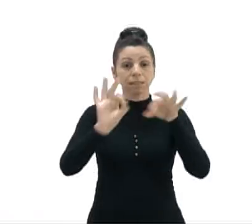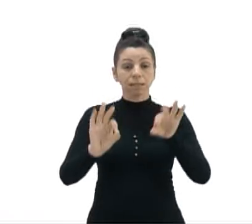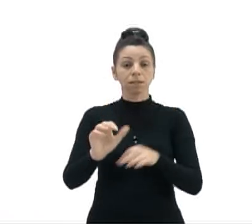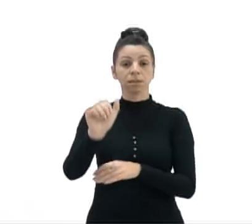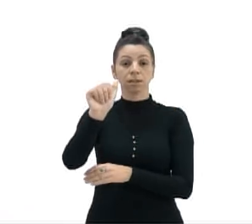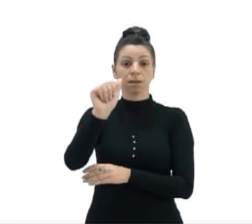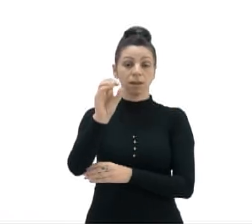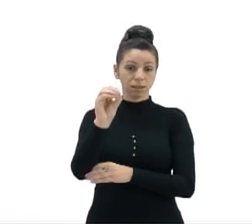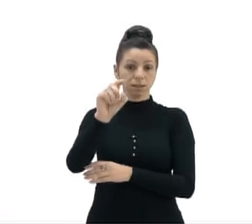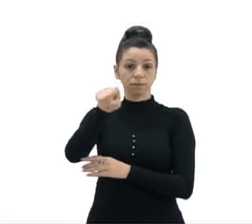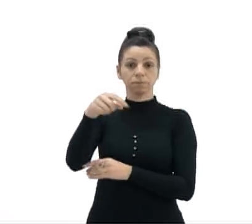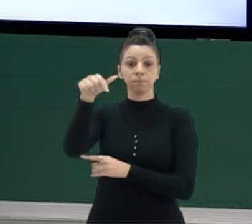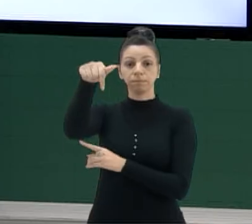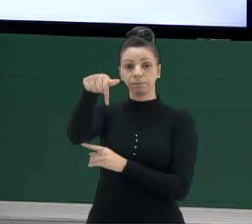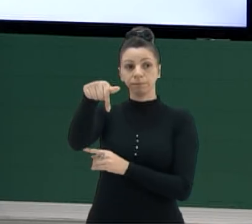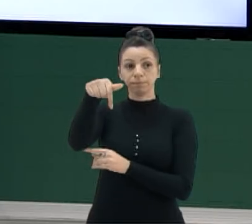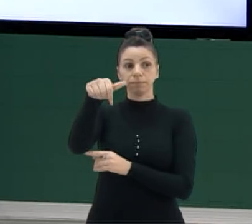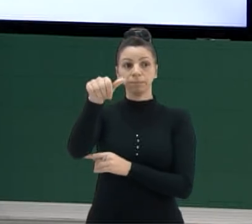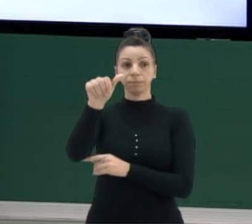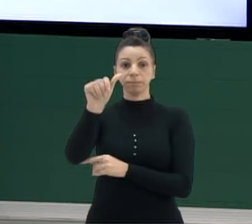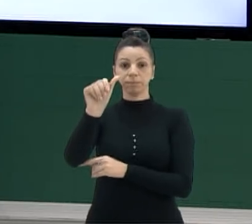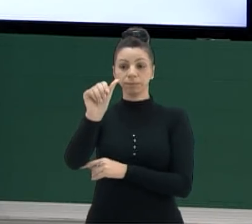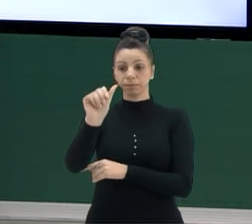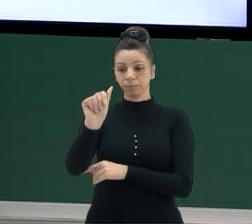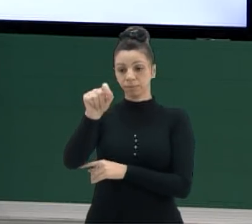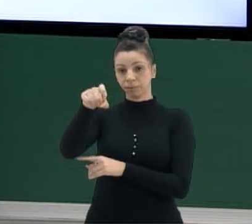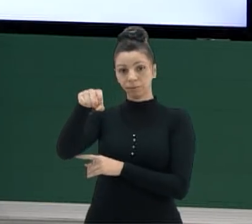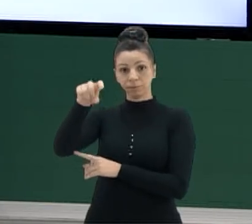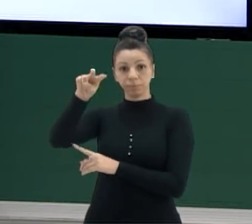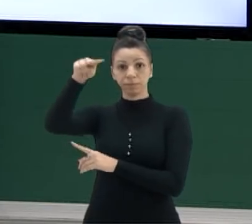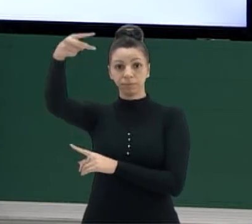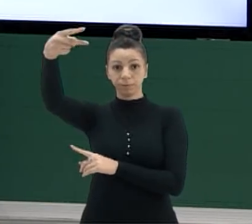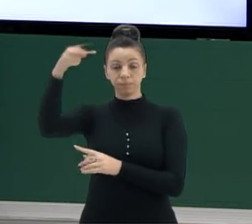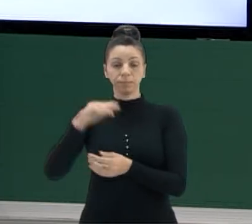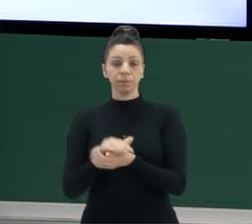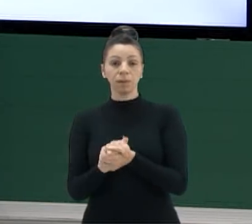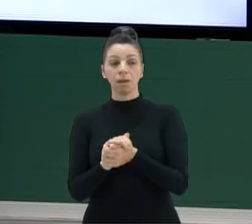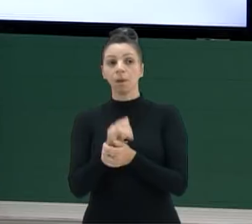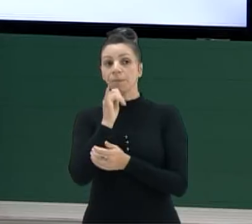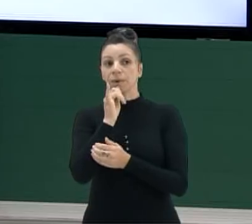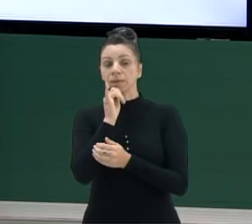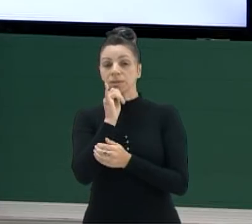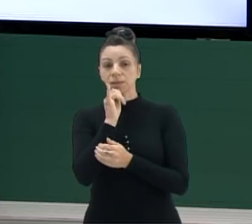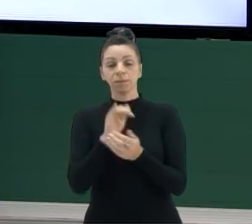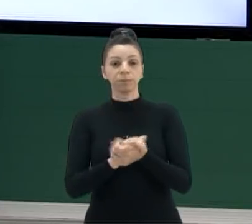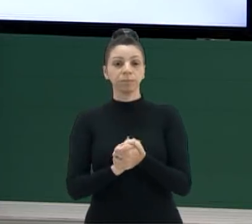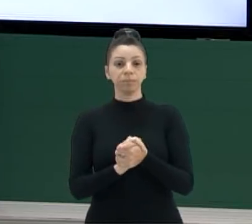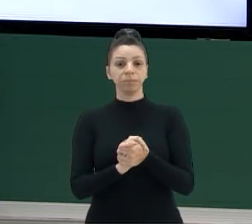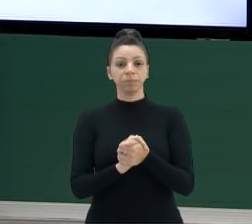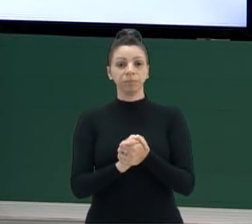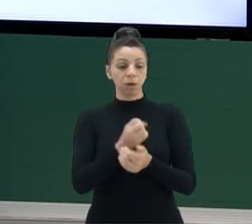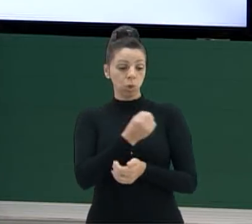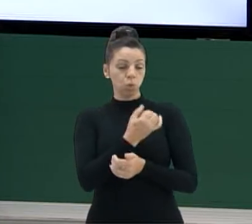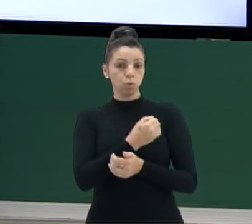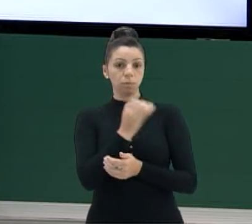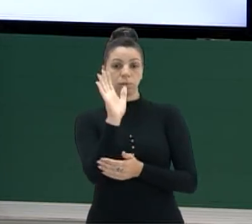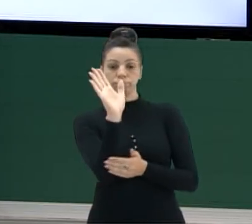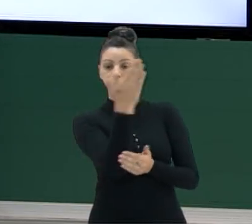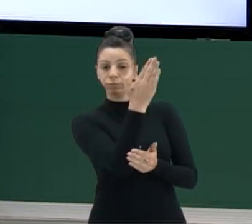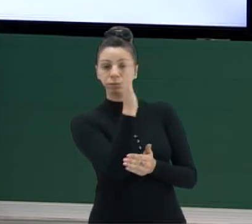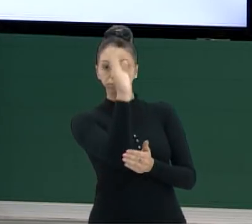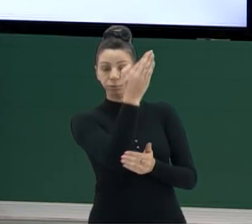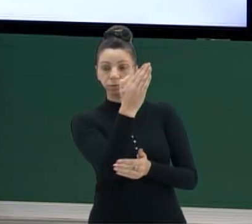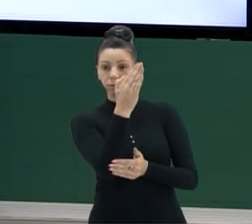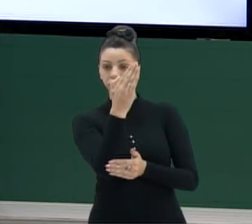0,7ax². Vejam, se eu tirar o número tanto de um como do outro, eu vou verificar que as letras são iguais.